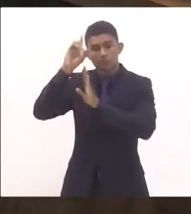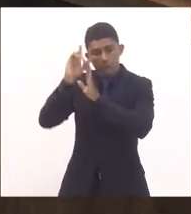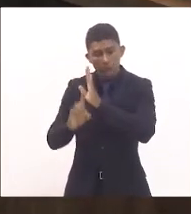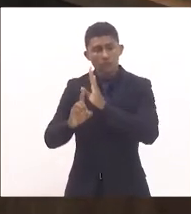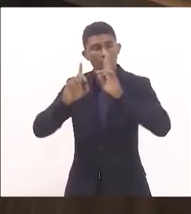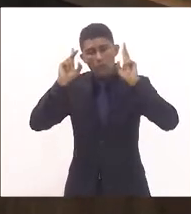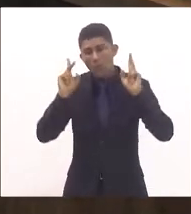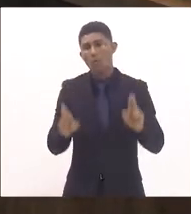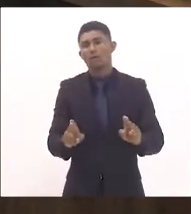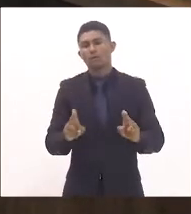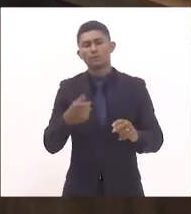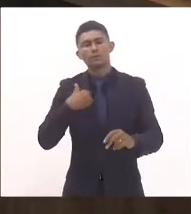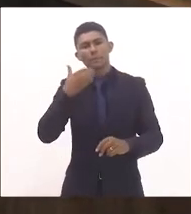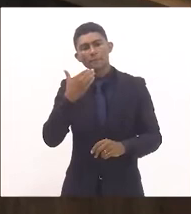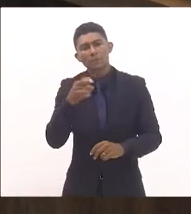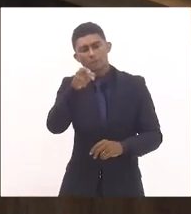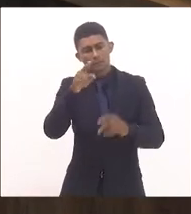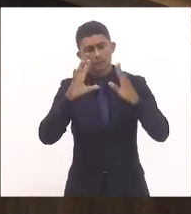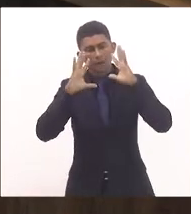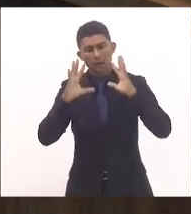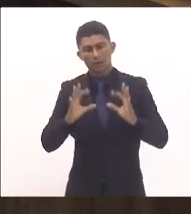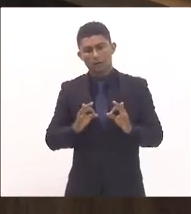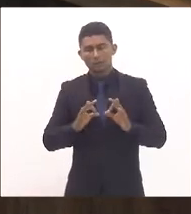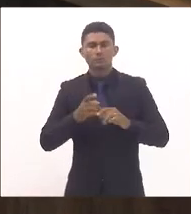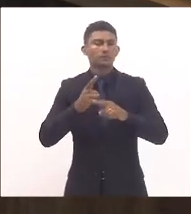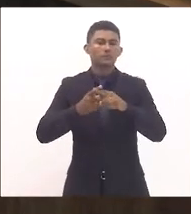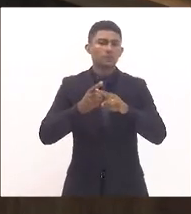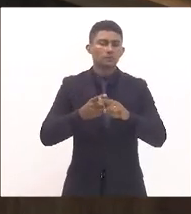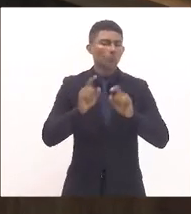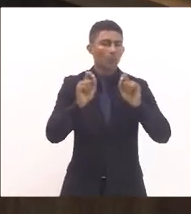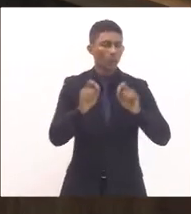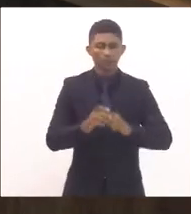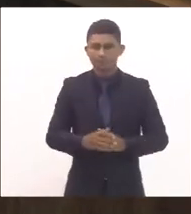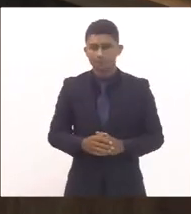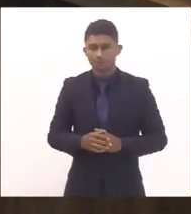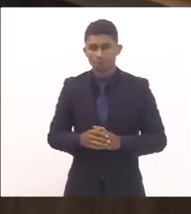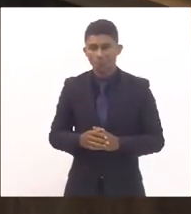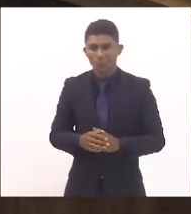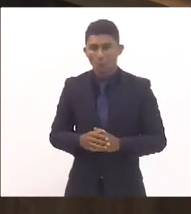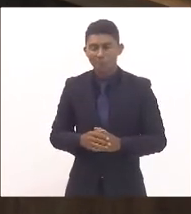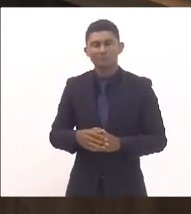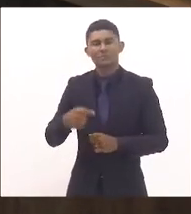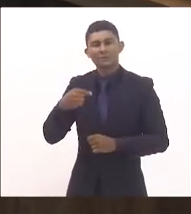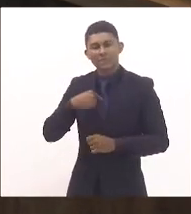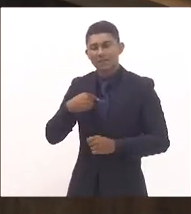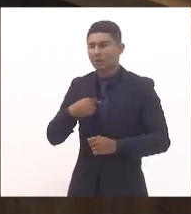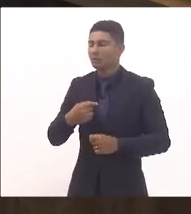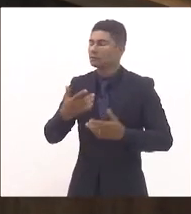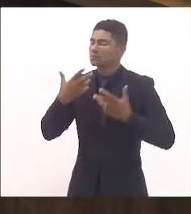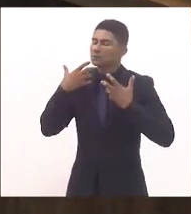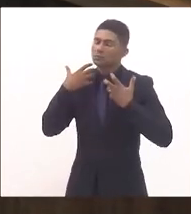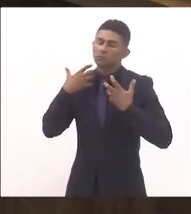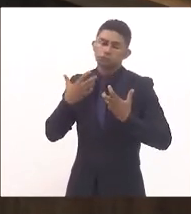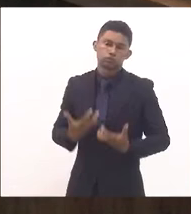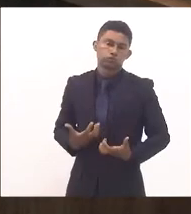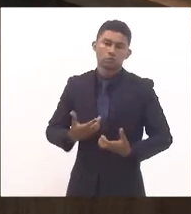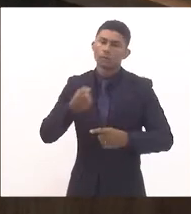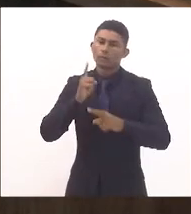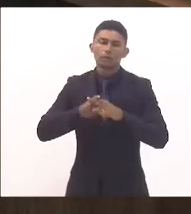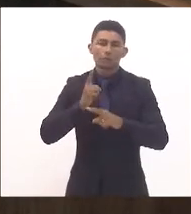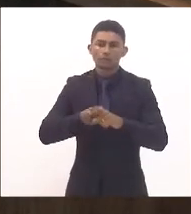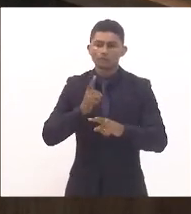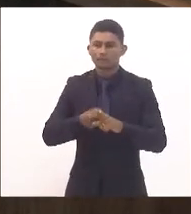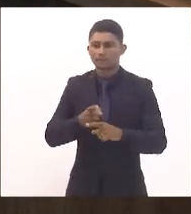quero pedir a atenção de Vossa Excelência, presidente, pelo seguinte. A mim me cansa muito quando se chega, com todo o